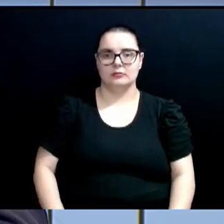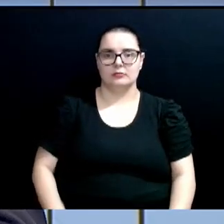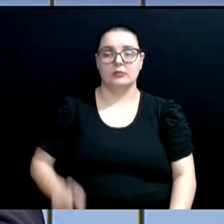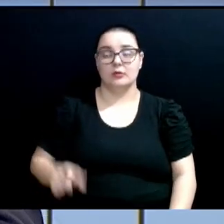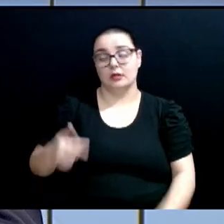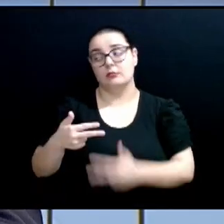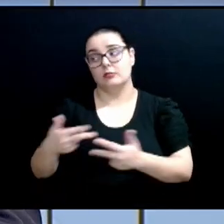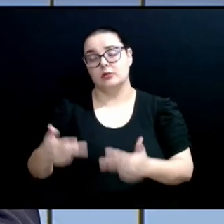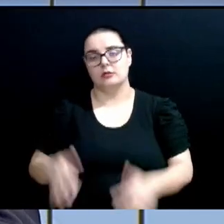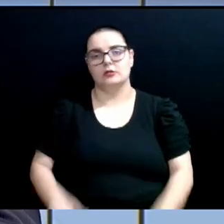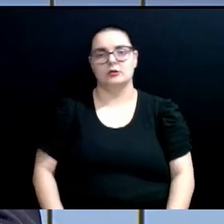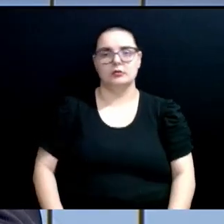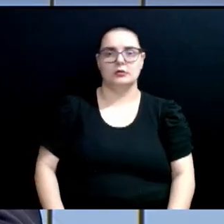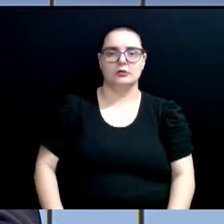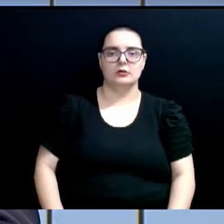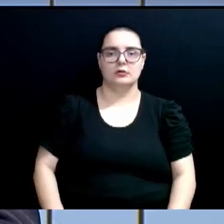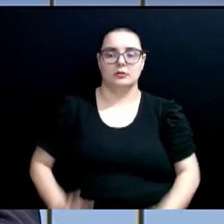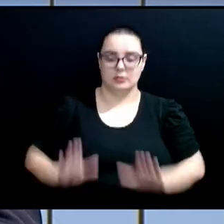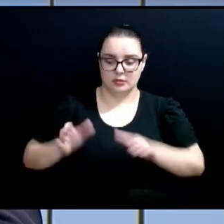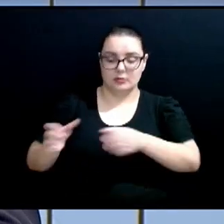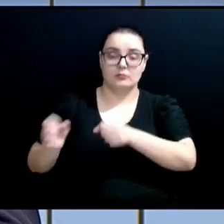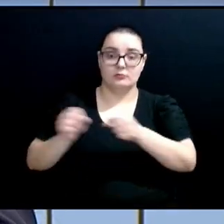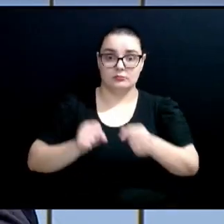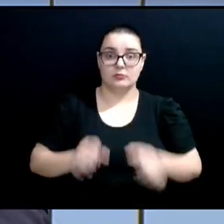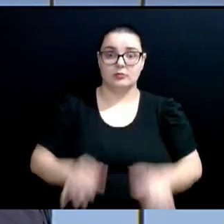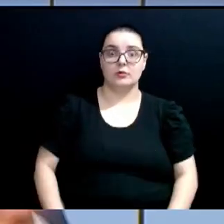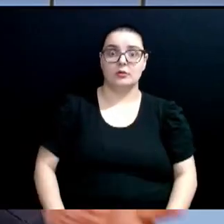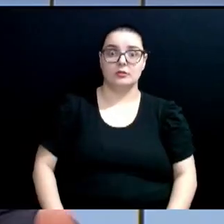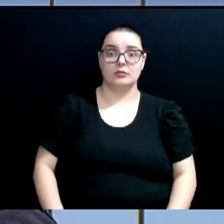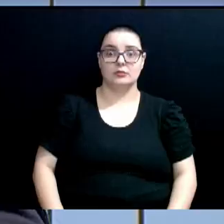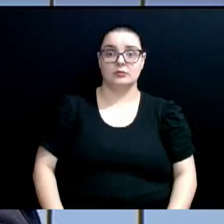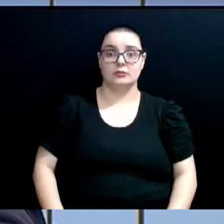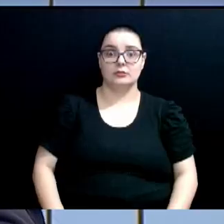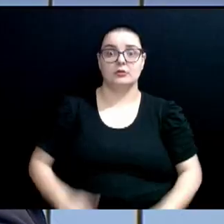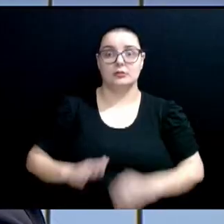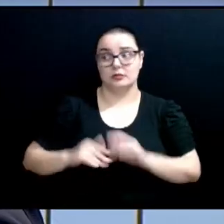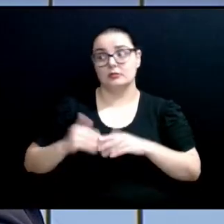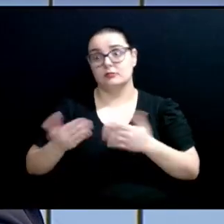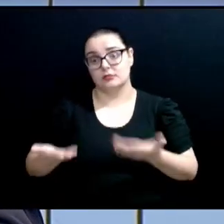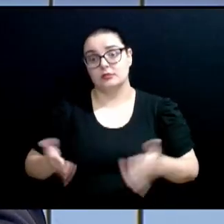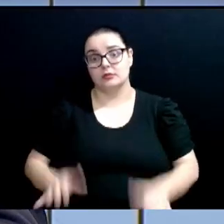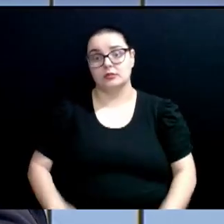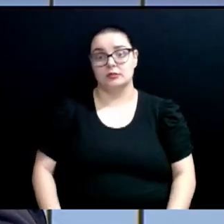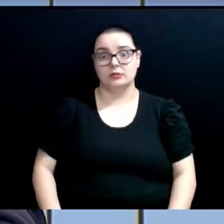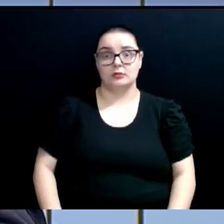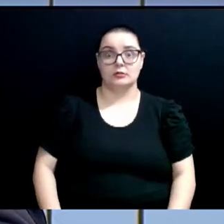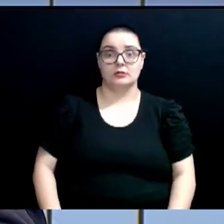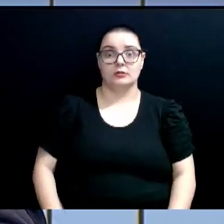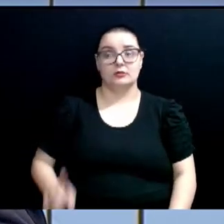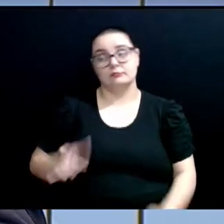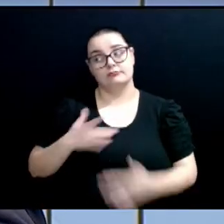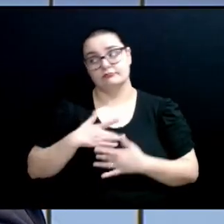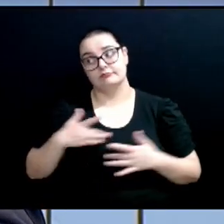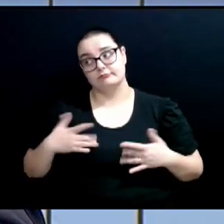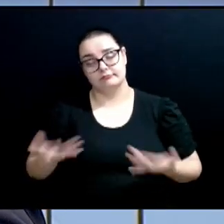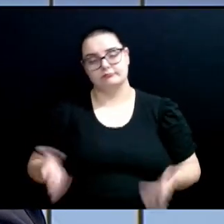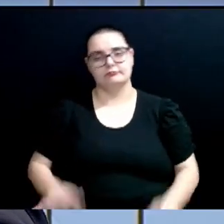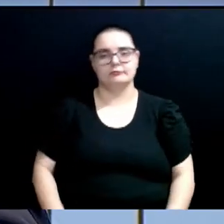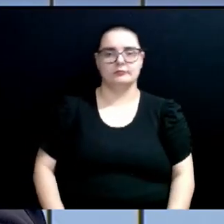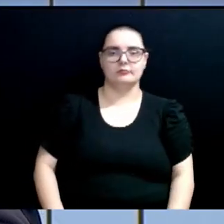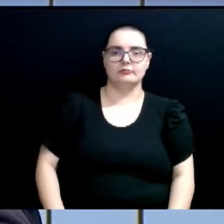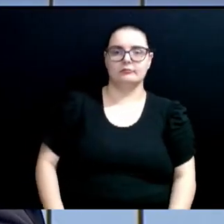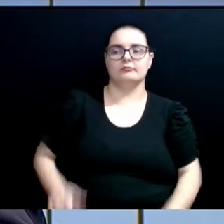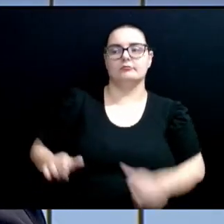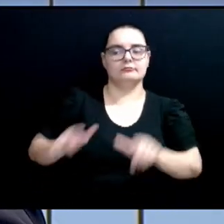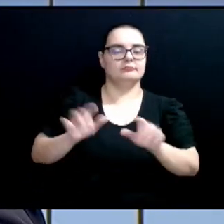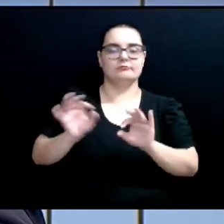A concentração de poder nas mãos, isso não é saudável em nenhum lugar, né? Muito